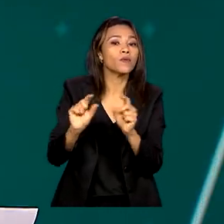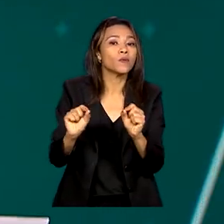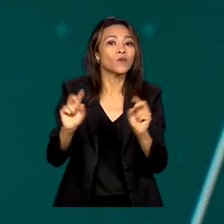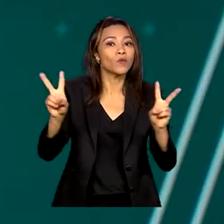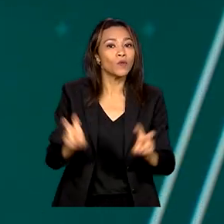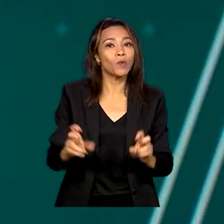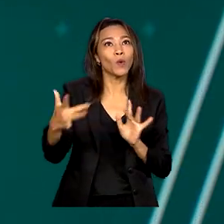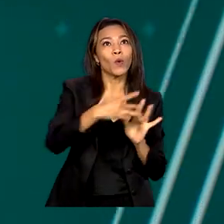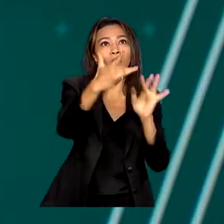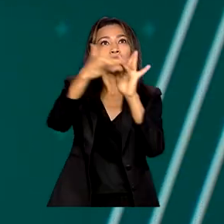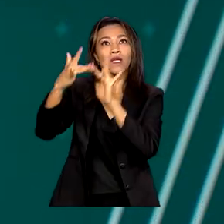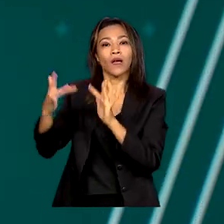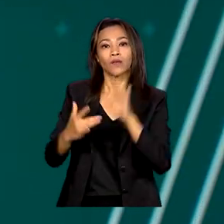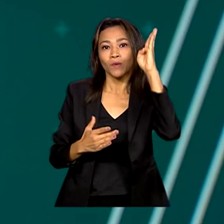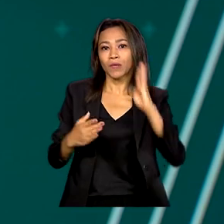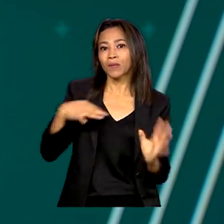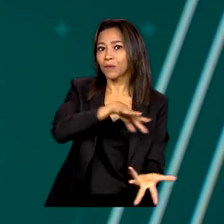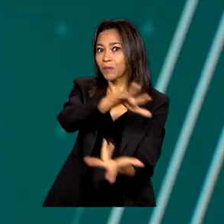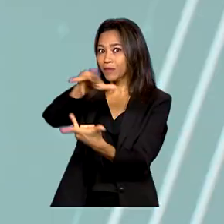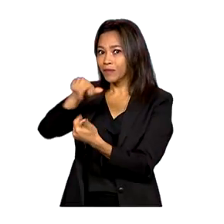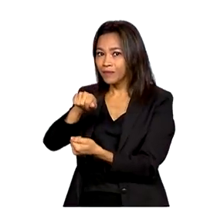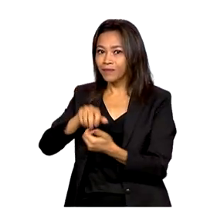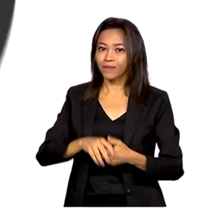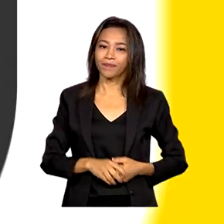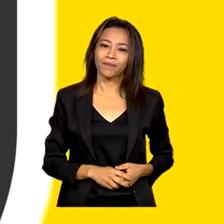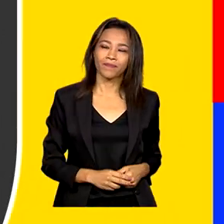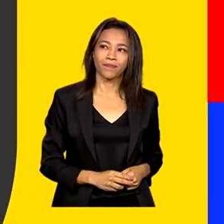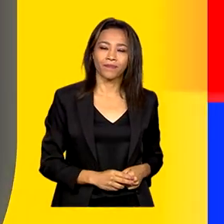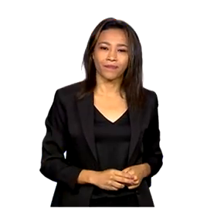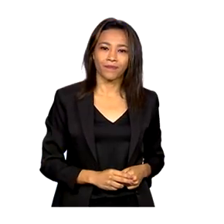diplomáticas do Brasil com o mundo